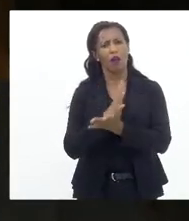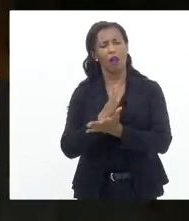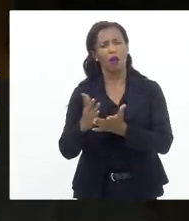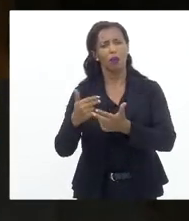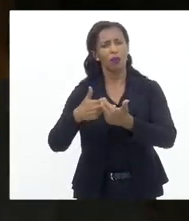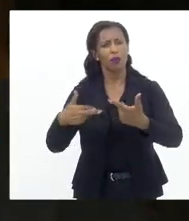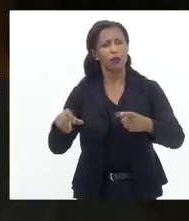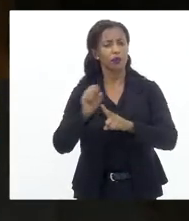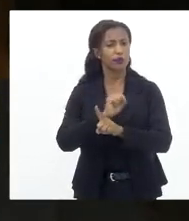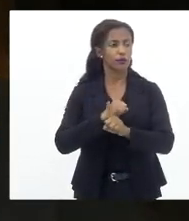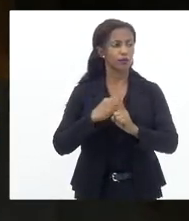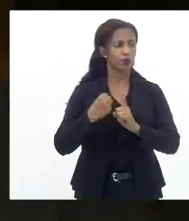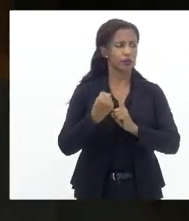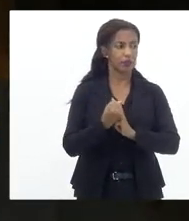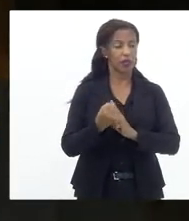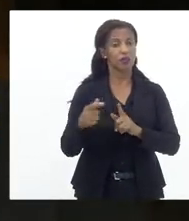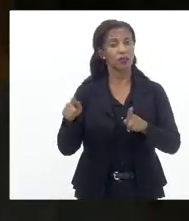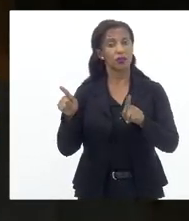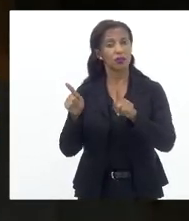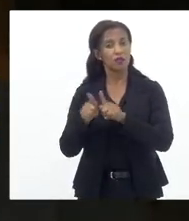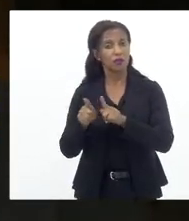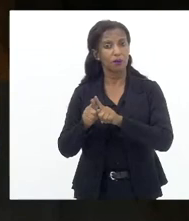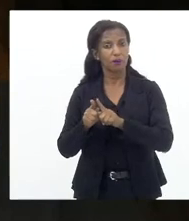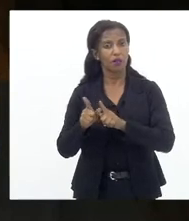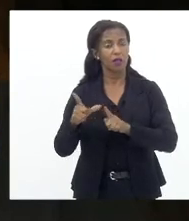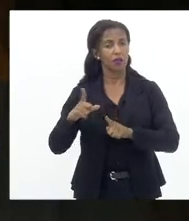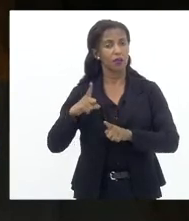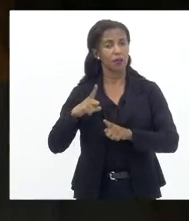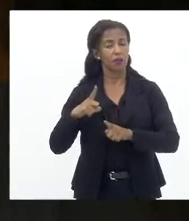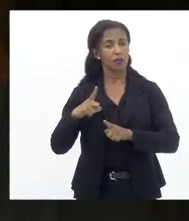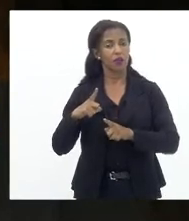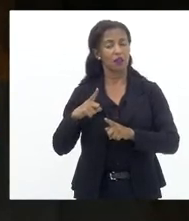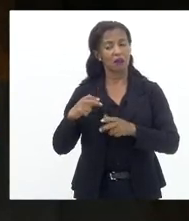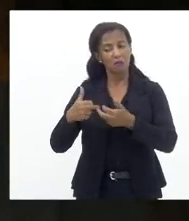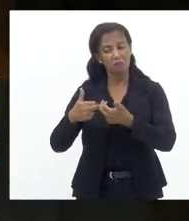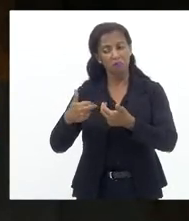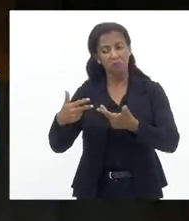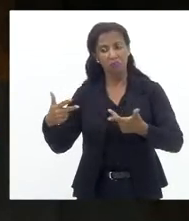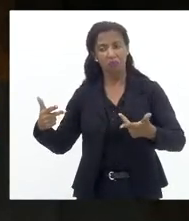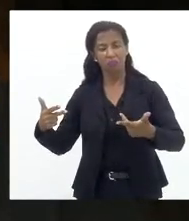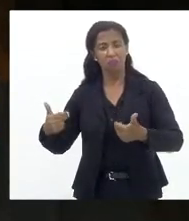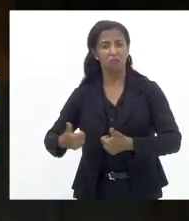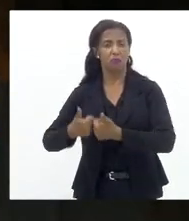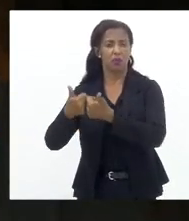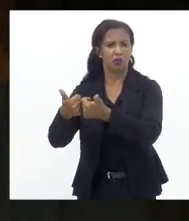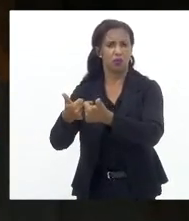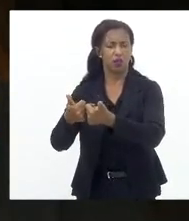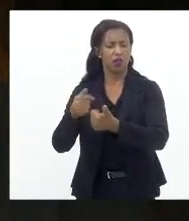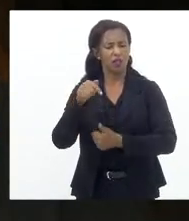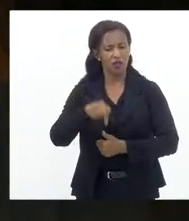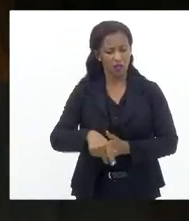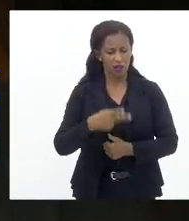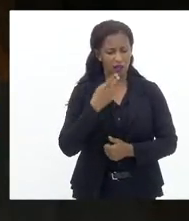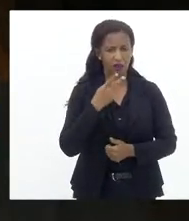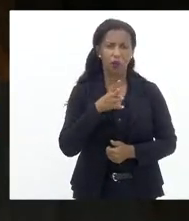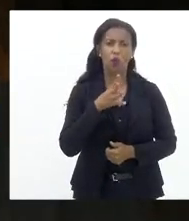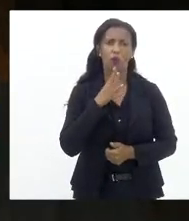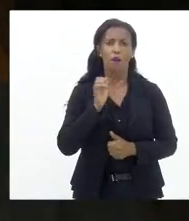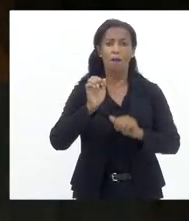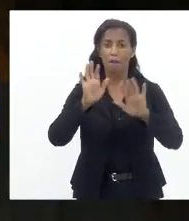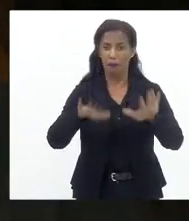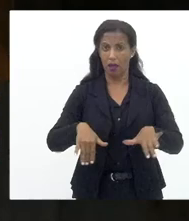questões sociais sobretudo no que tange às minorias e aqui está falando e a senhora me conhece bem